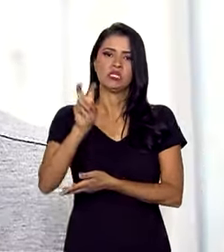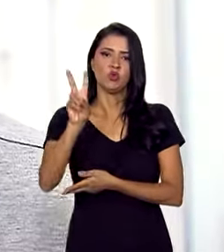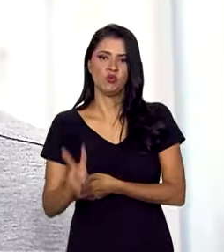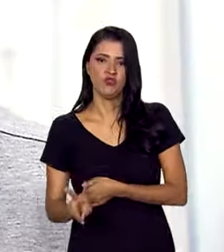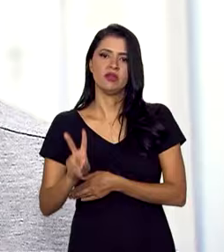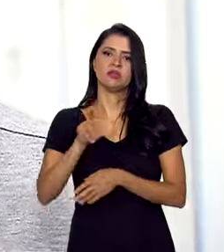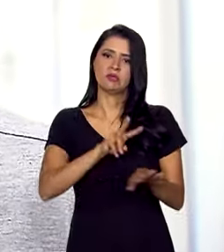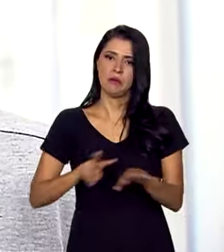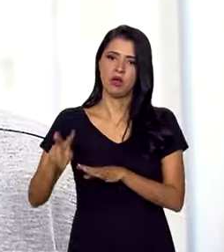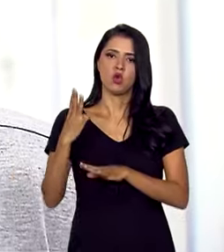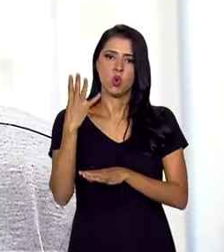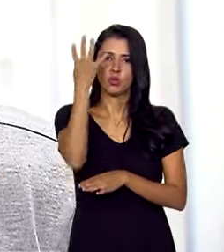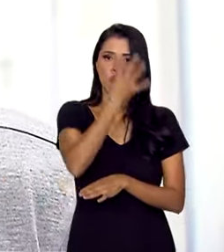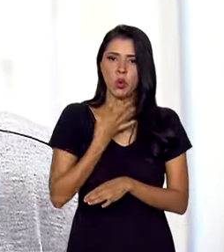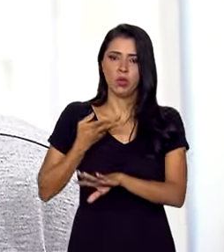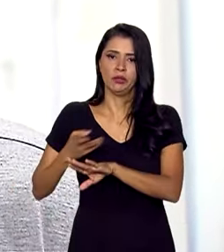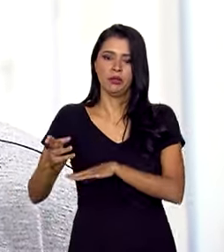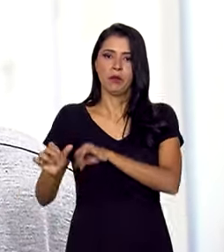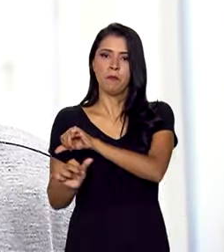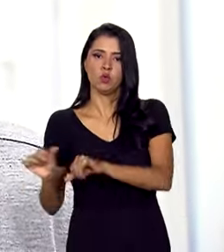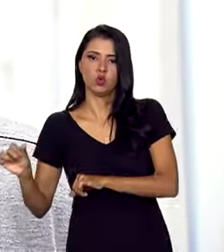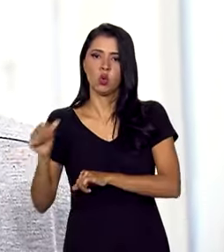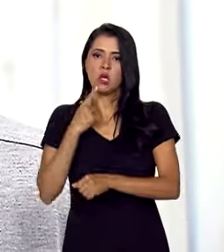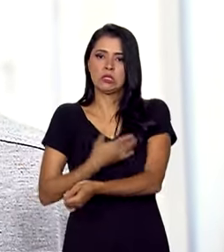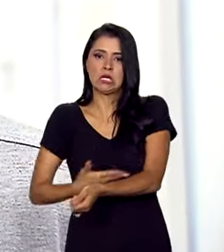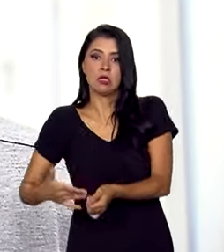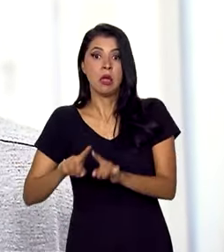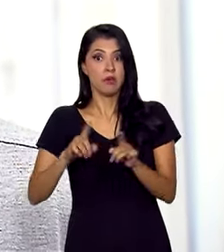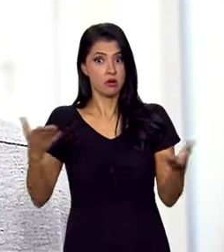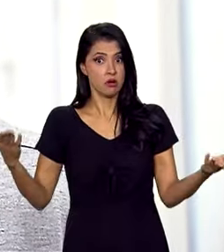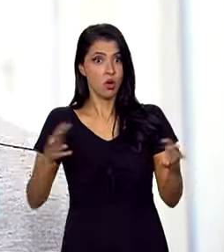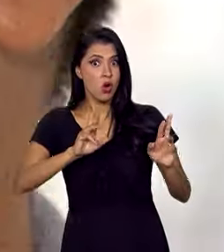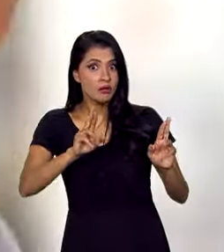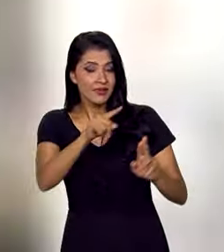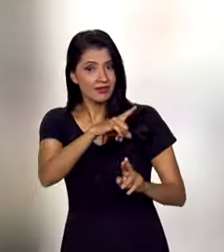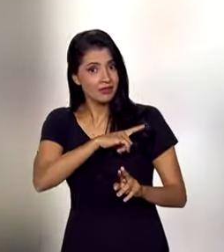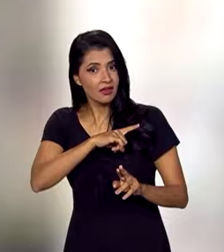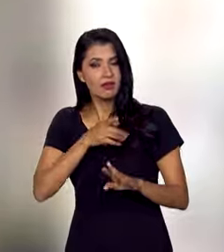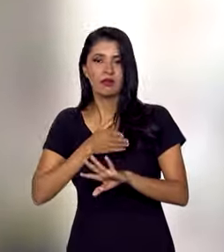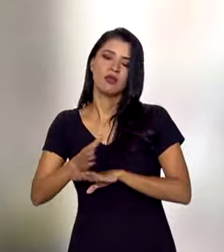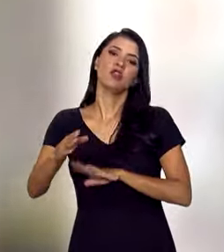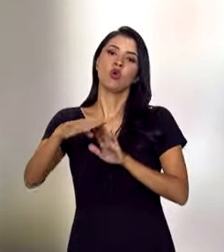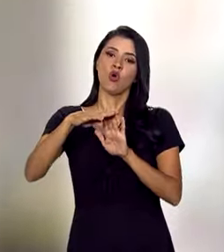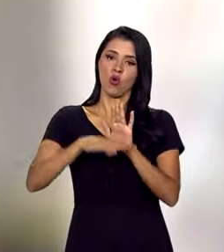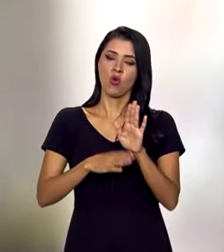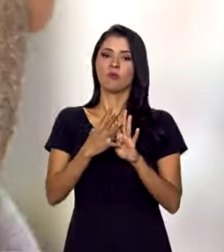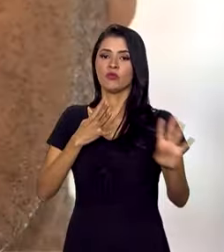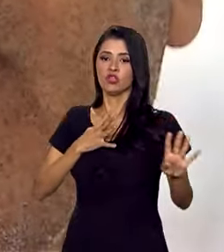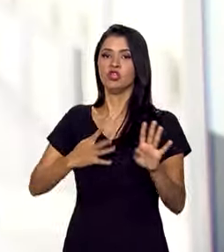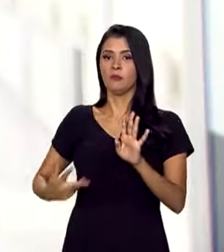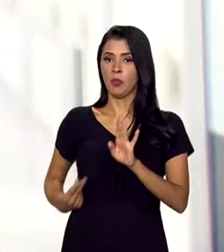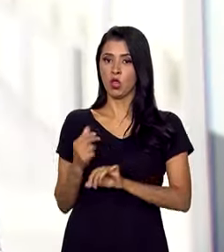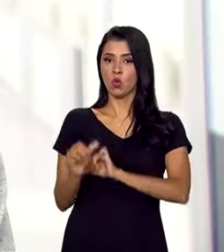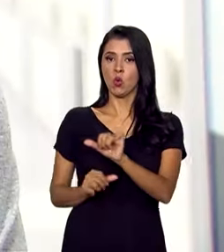semana durante 4 horas. Mas agora, a esperança bateu em sua porta. Ele entrou na fila de